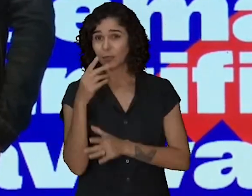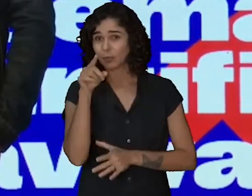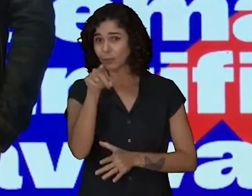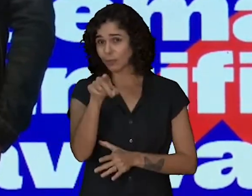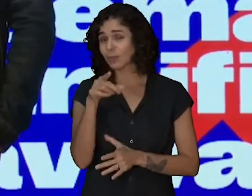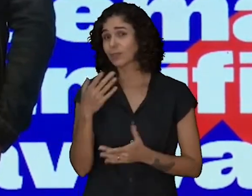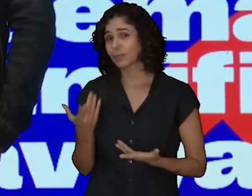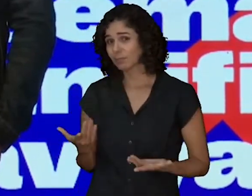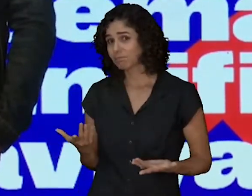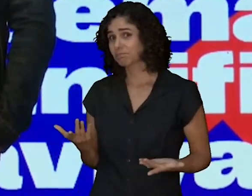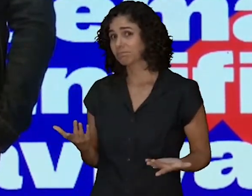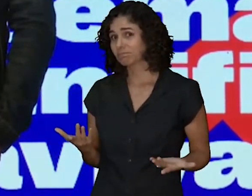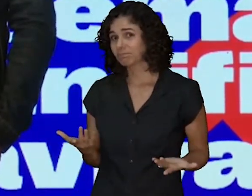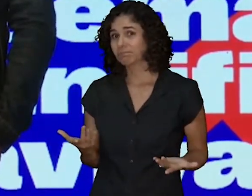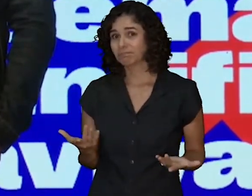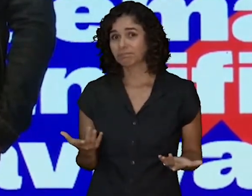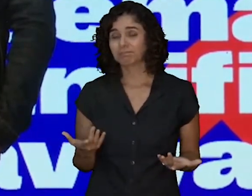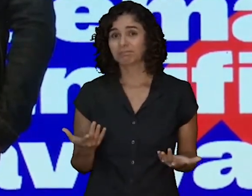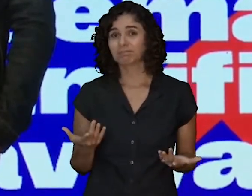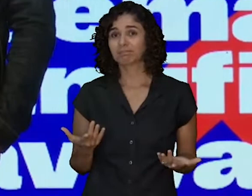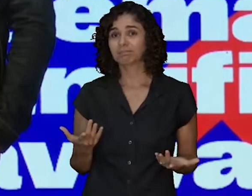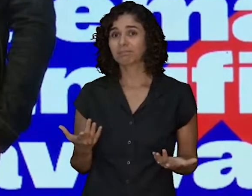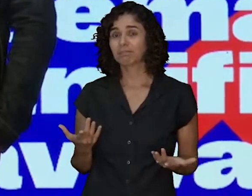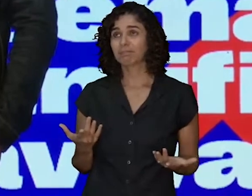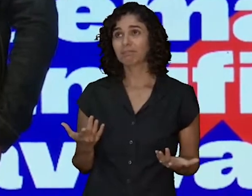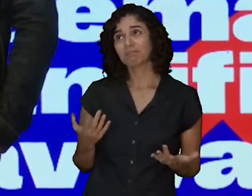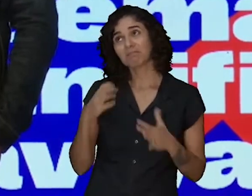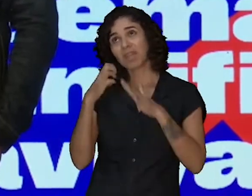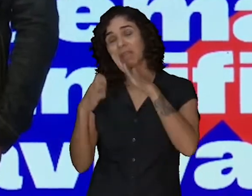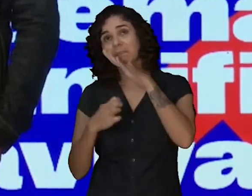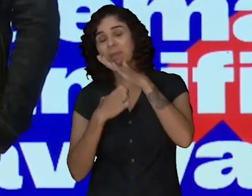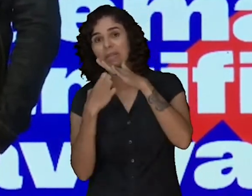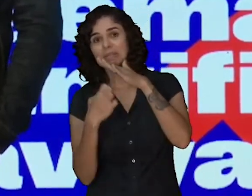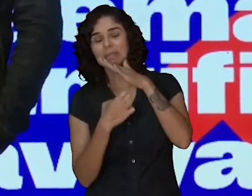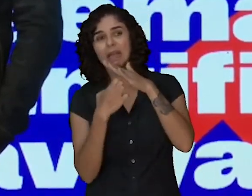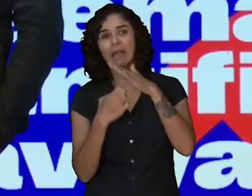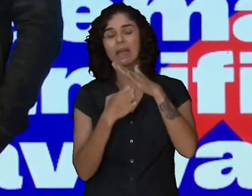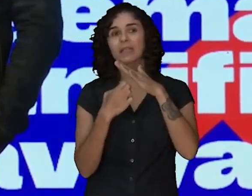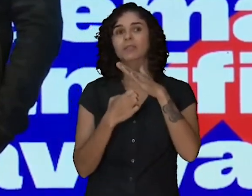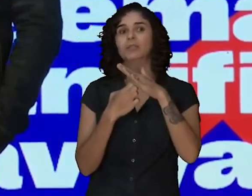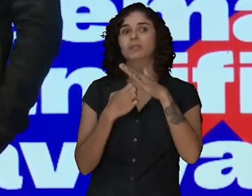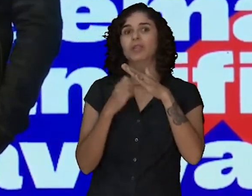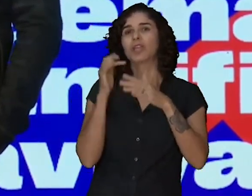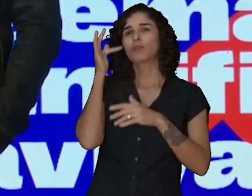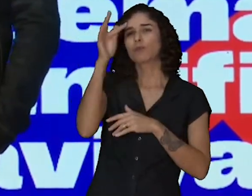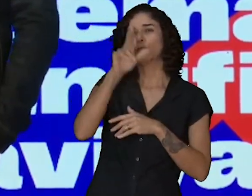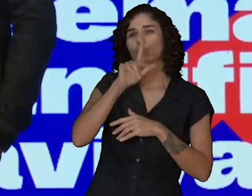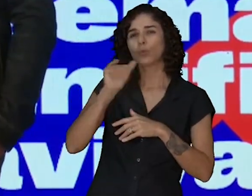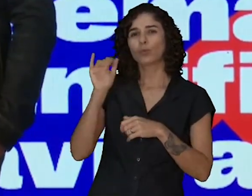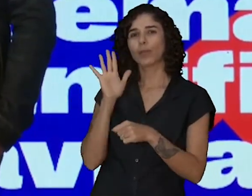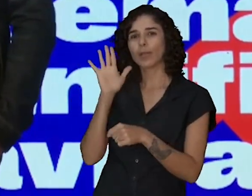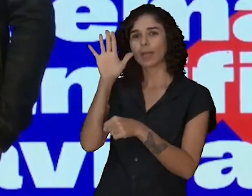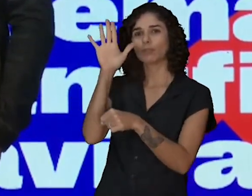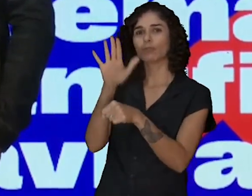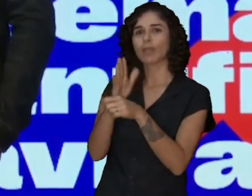para ser um empresário que vai acabar com a miséria no sertão?